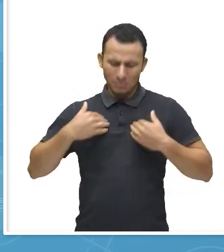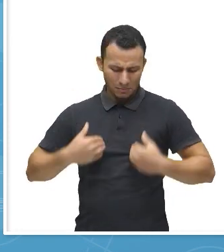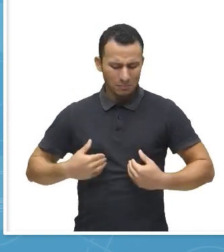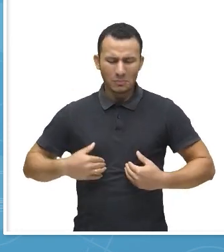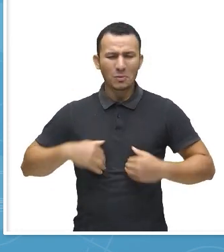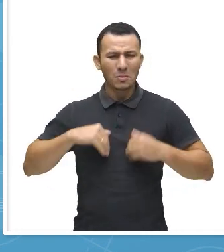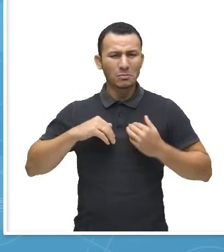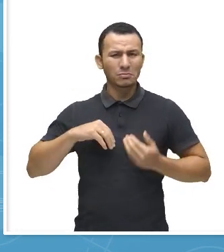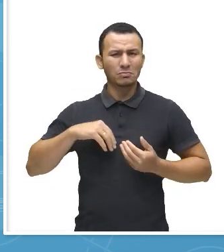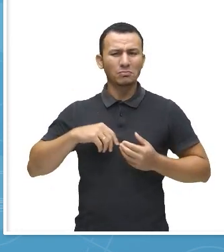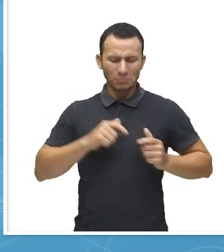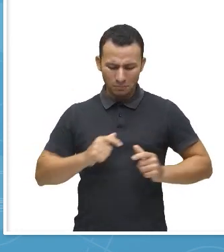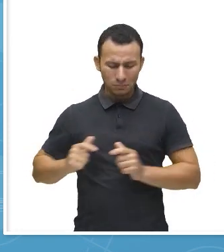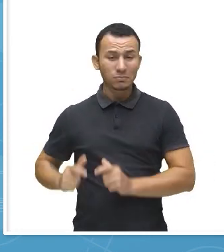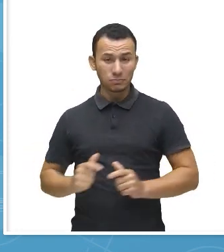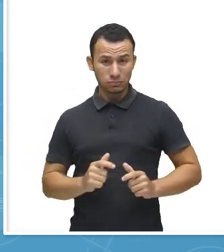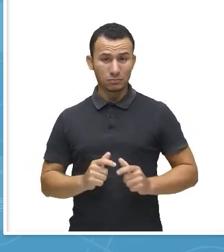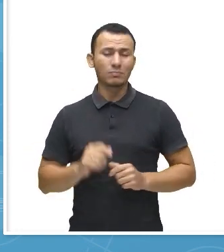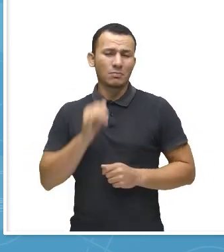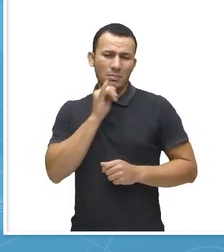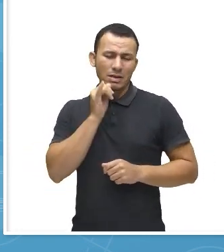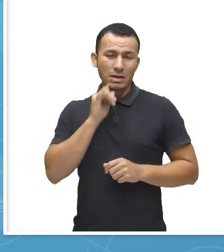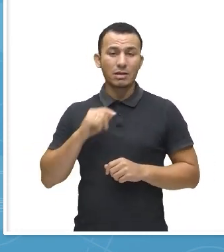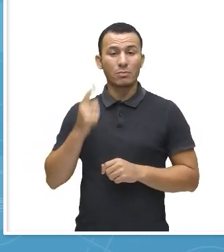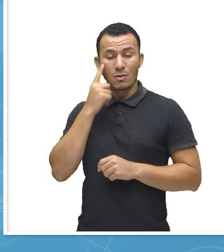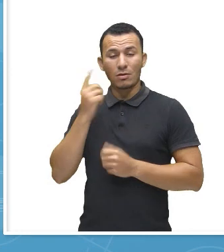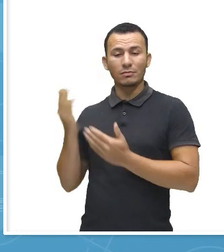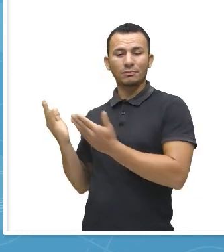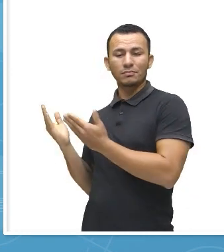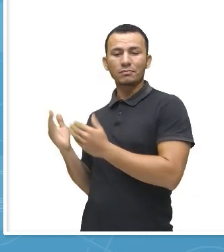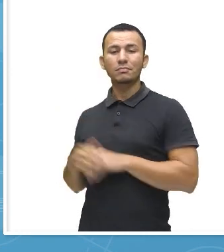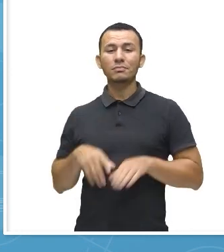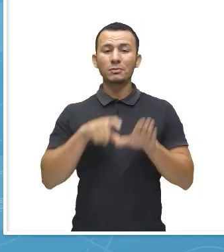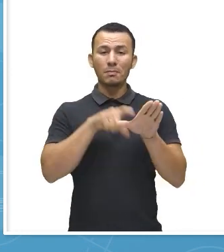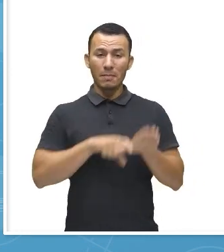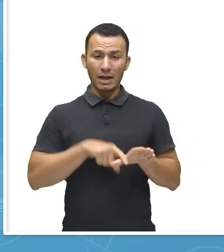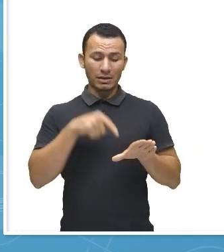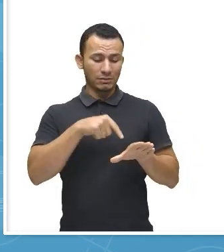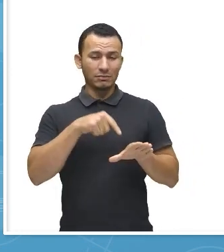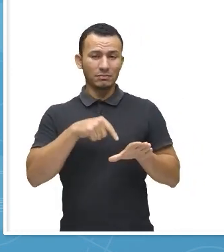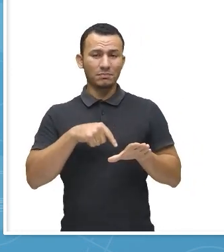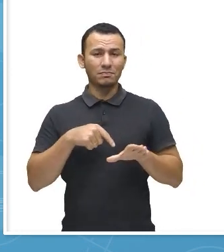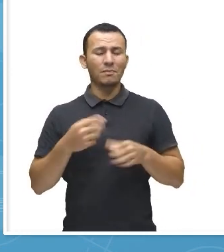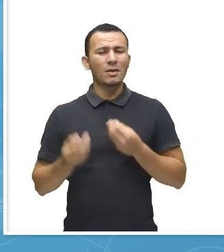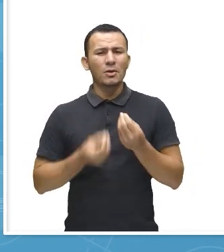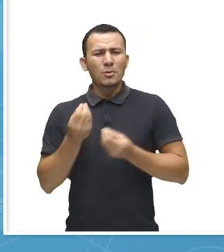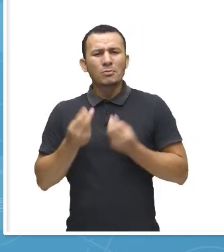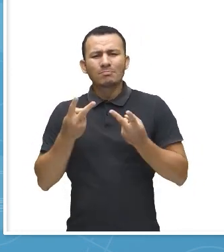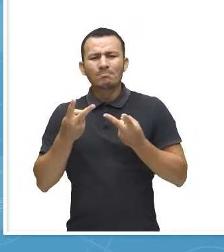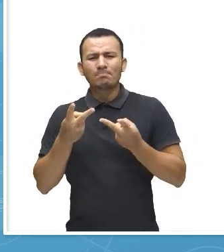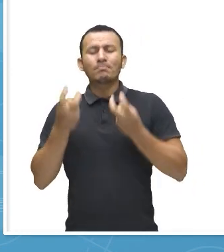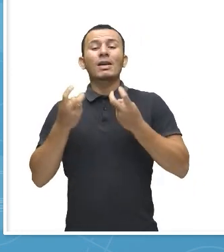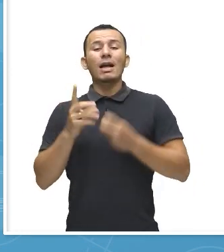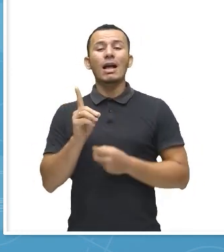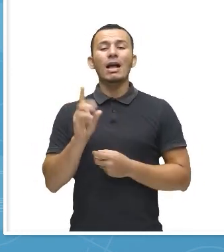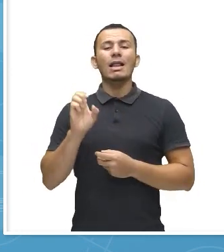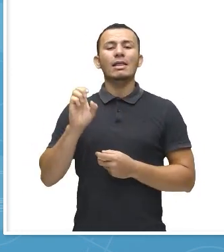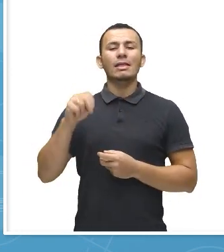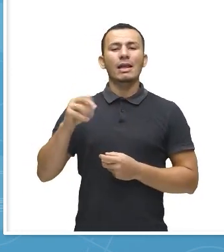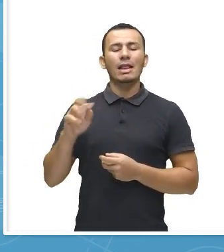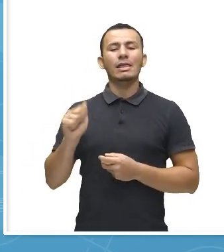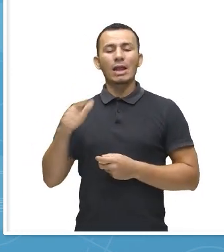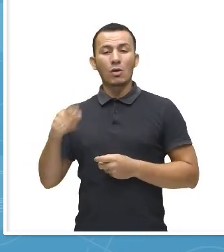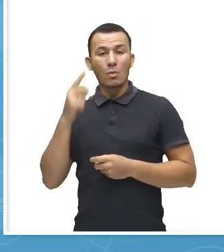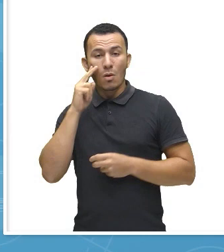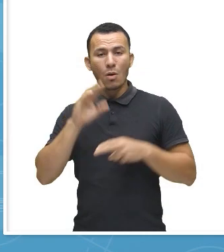nosso corpo. Aqui a gente trouxe um exemplo de um pé para a gente ver justamente onde a gente vai encontrar um tendão. Olha